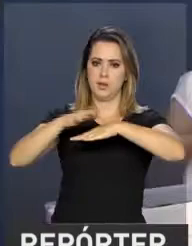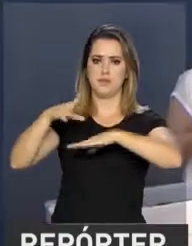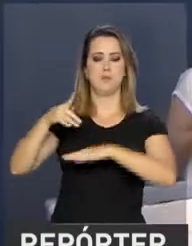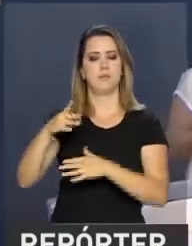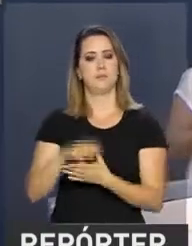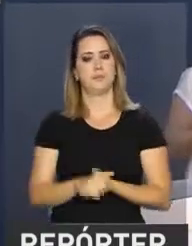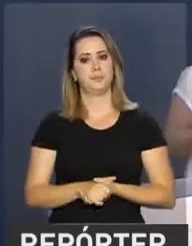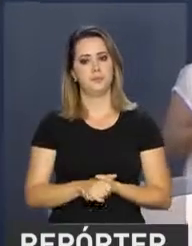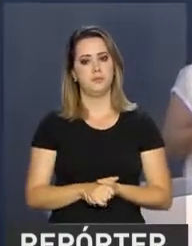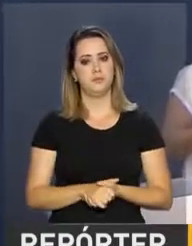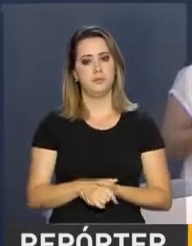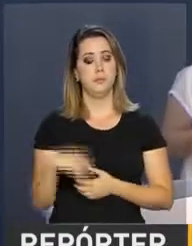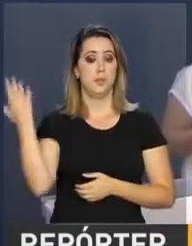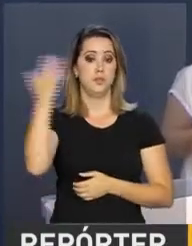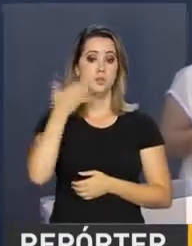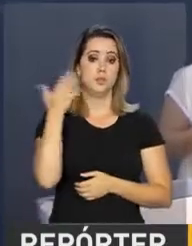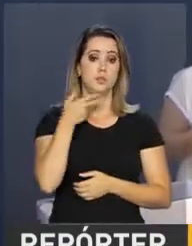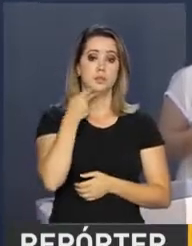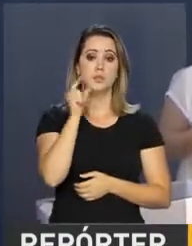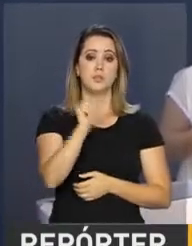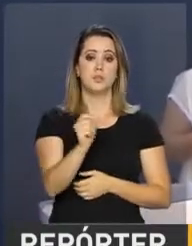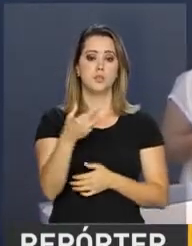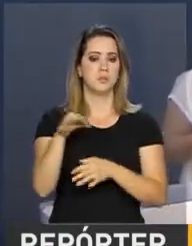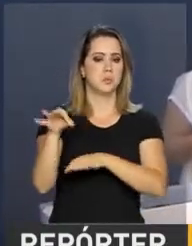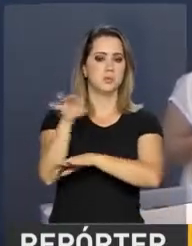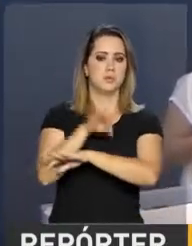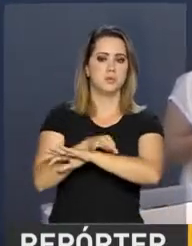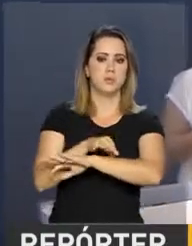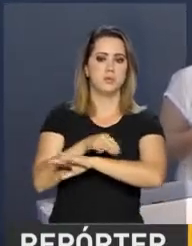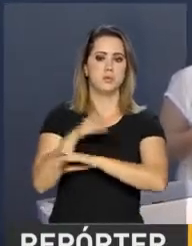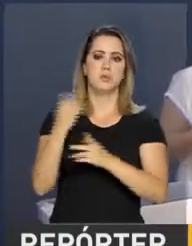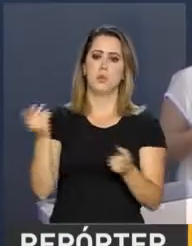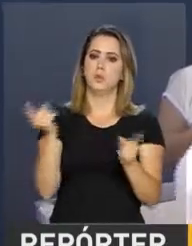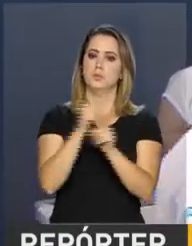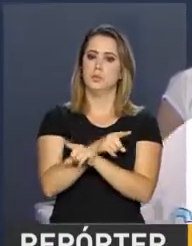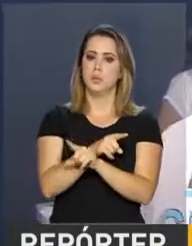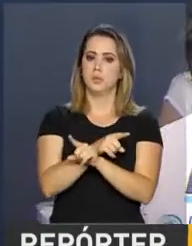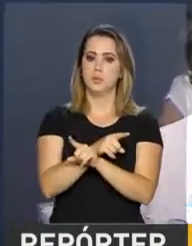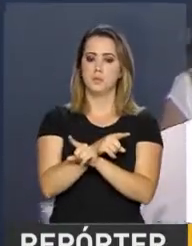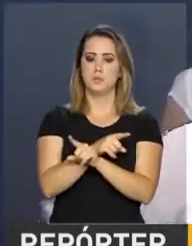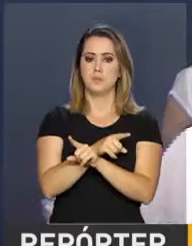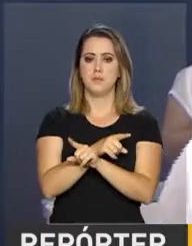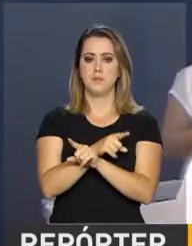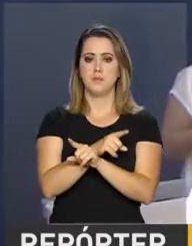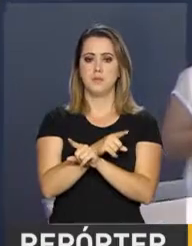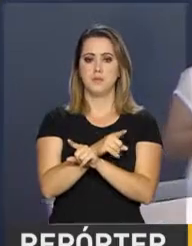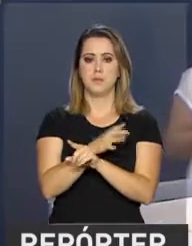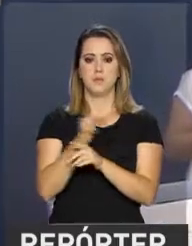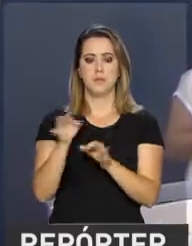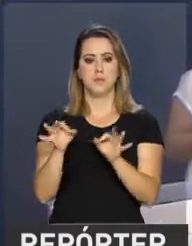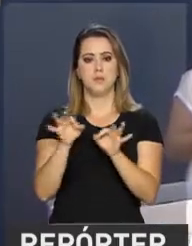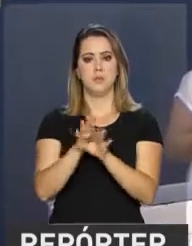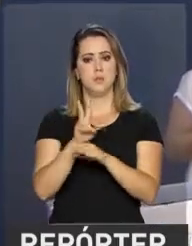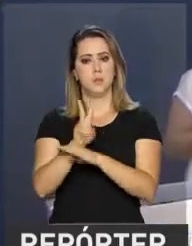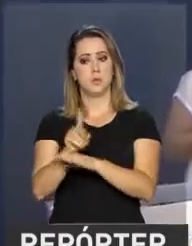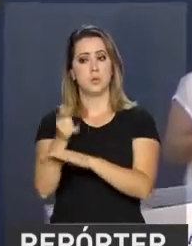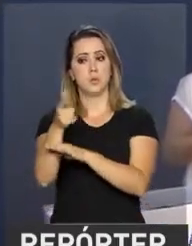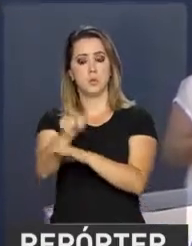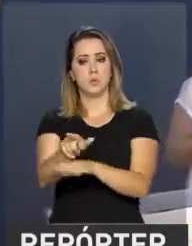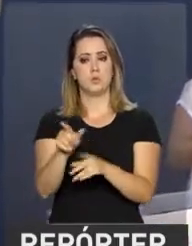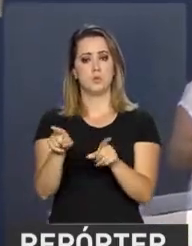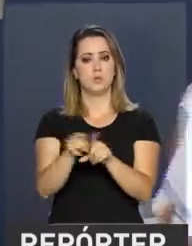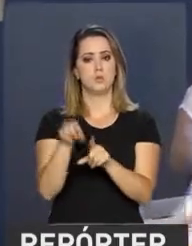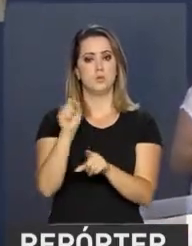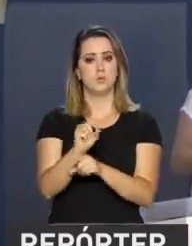chikungunya. A gente explica que esse mosquito não contamina, muito pelo contrário, ele imuniza o outro.